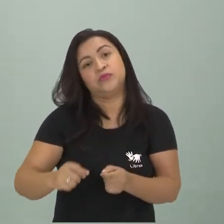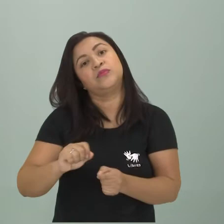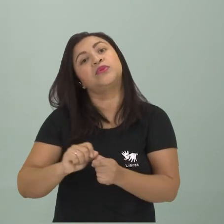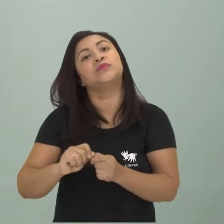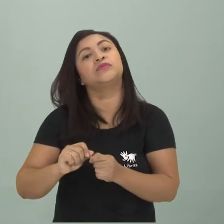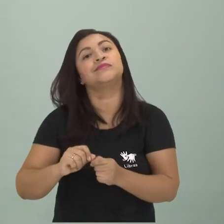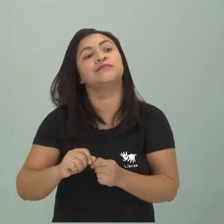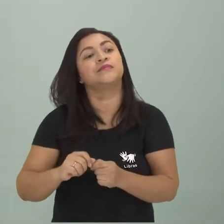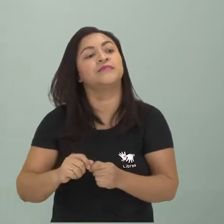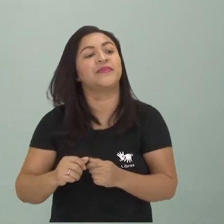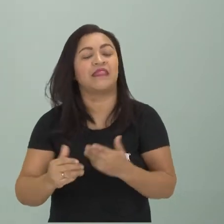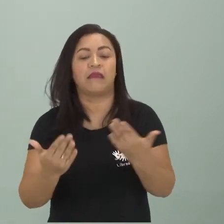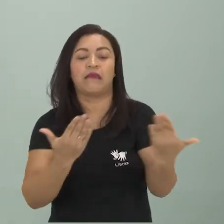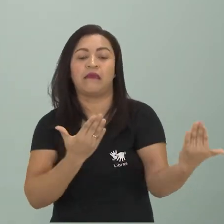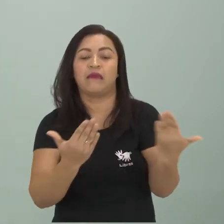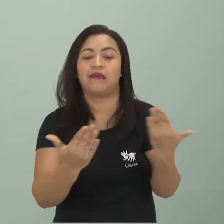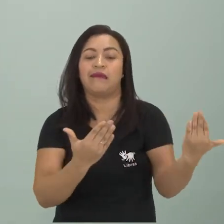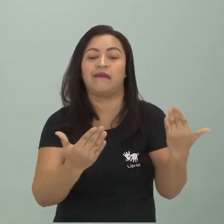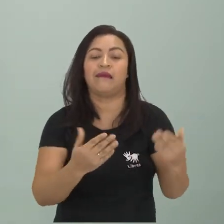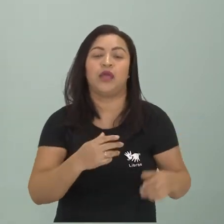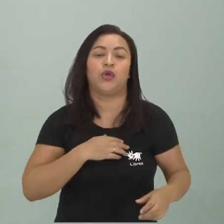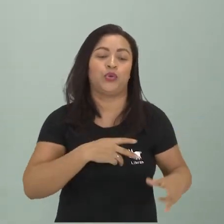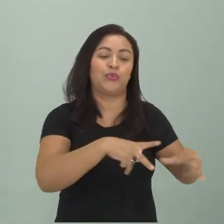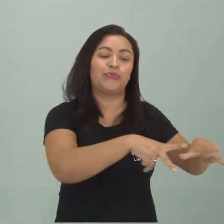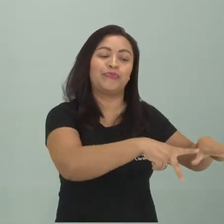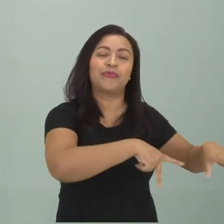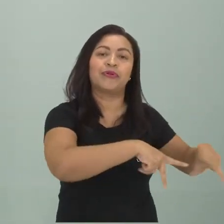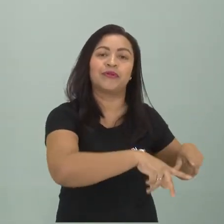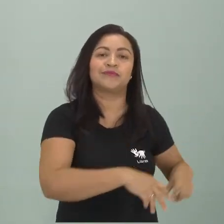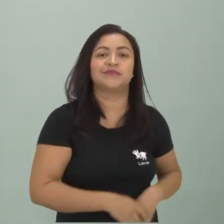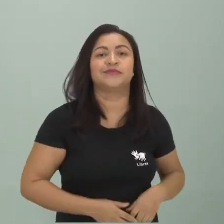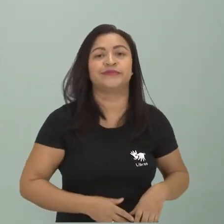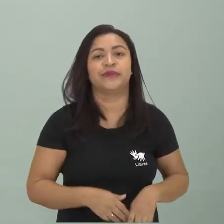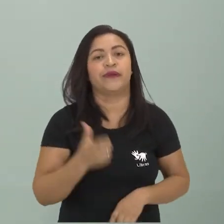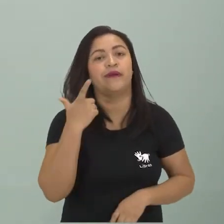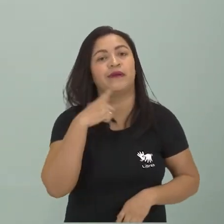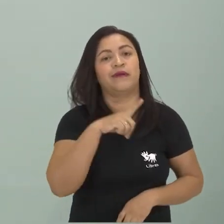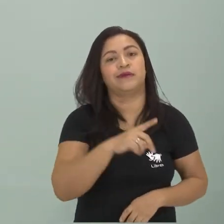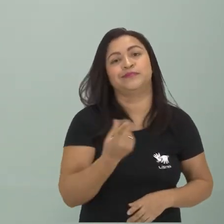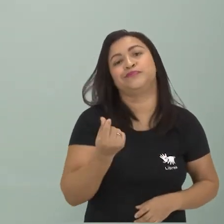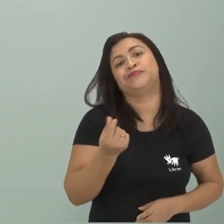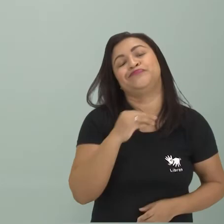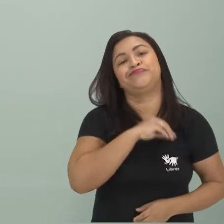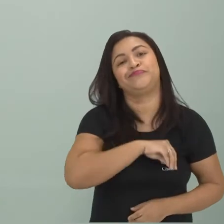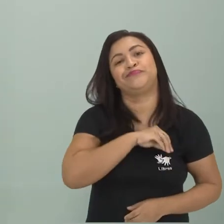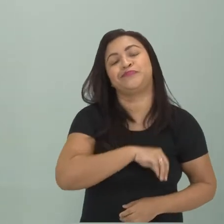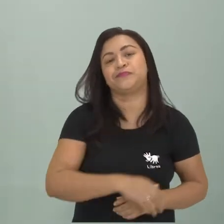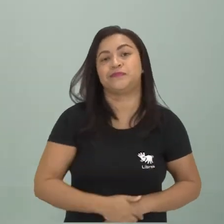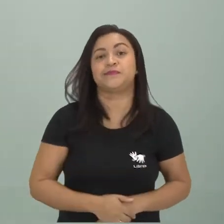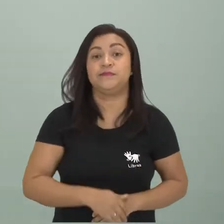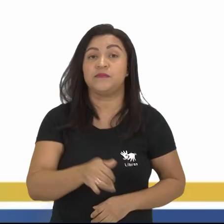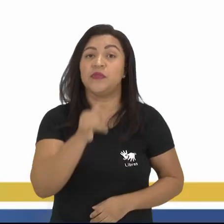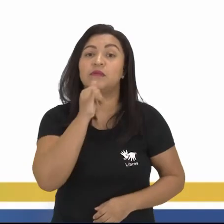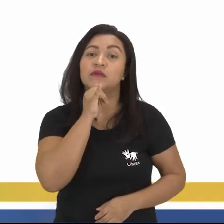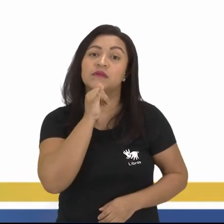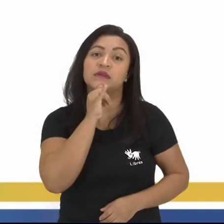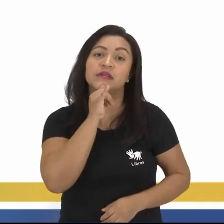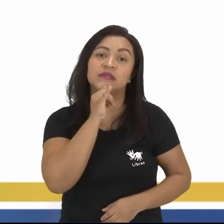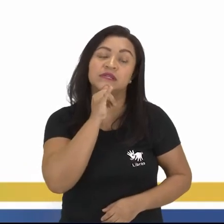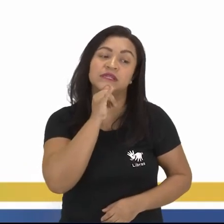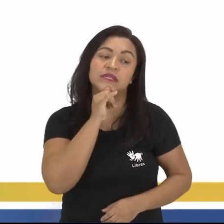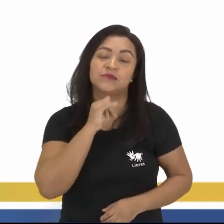que o proletariado ele acaba ganhando. Vamos avançar? Então, exemplo de materialismo